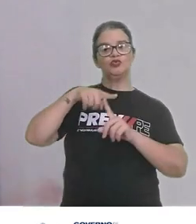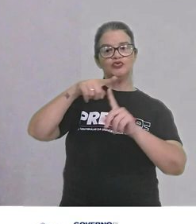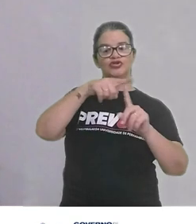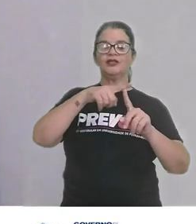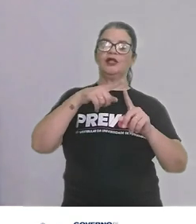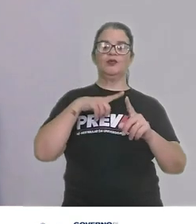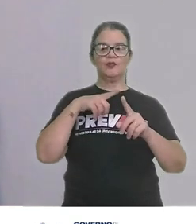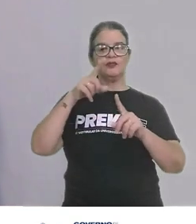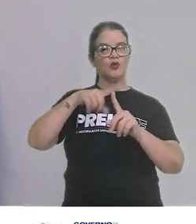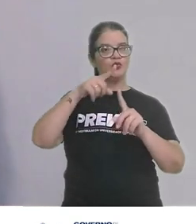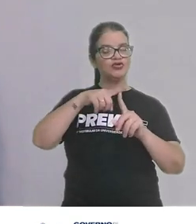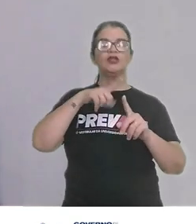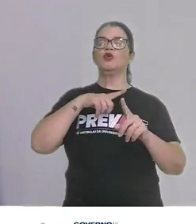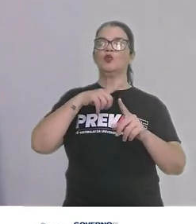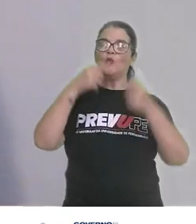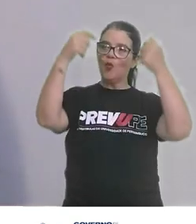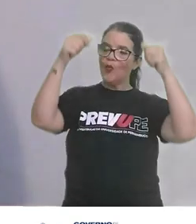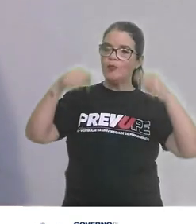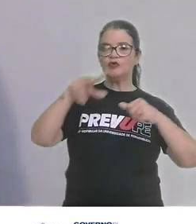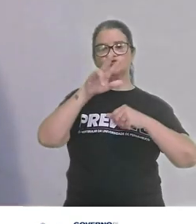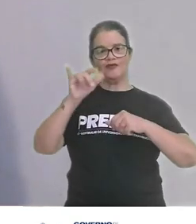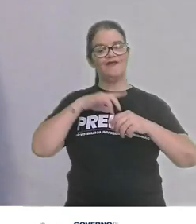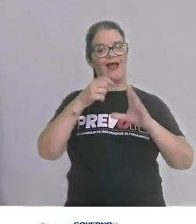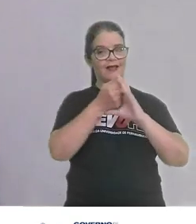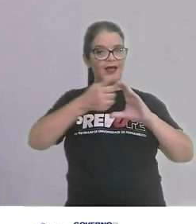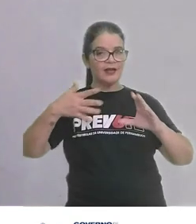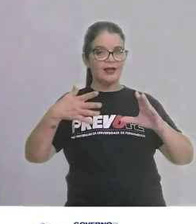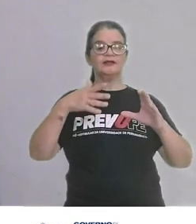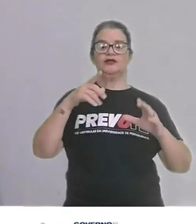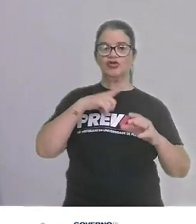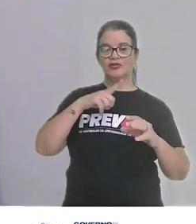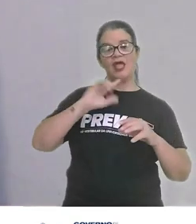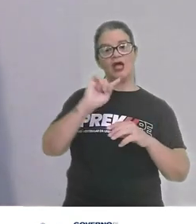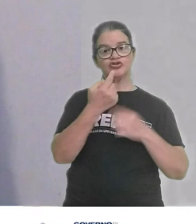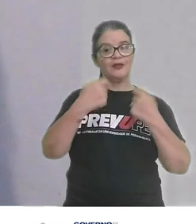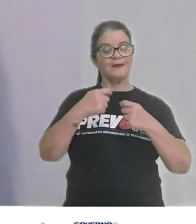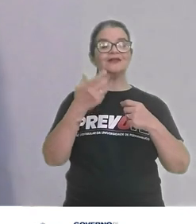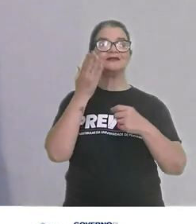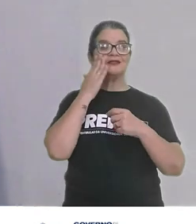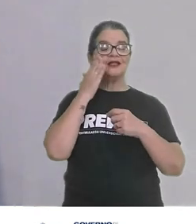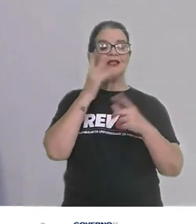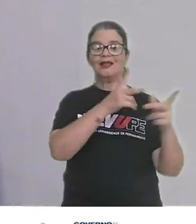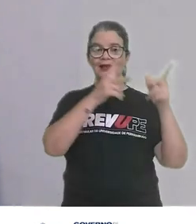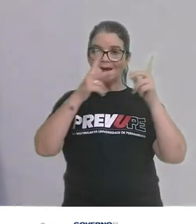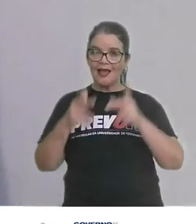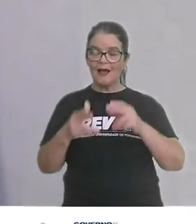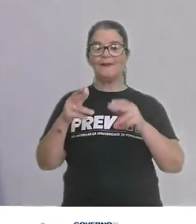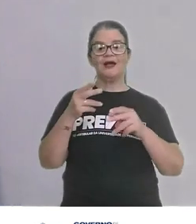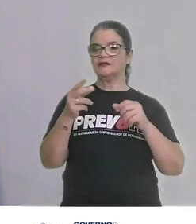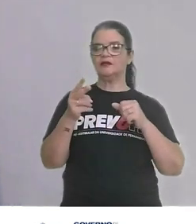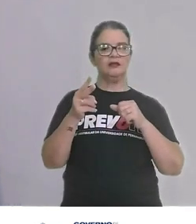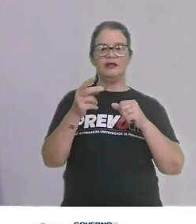O gênero do qual o post vai tomar características, a gente precisa se ligar na parte não